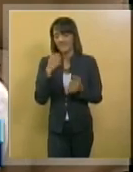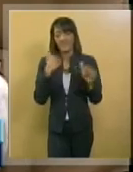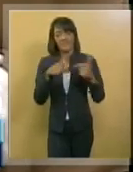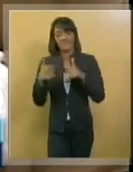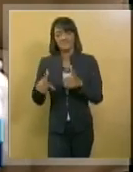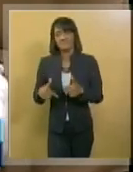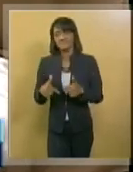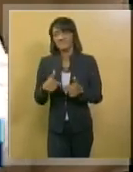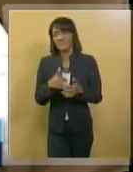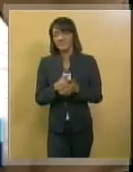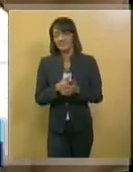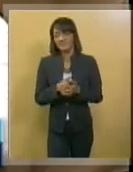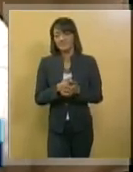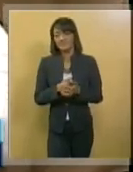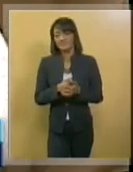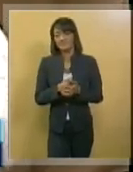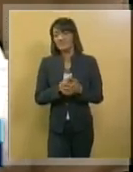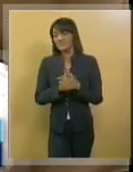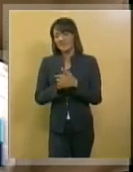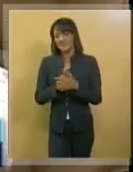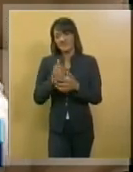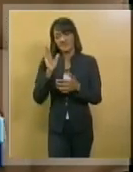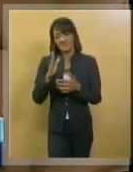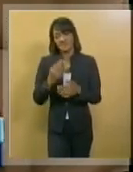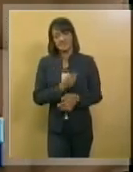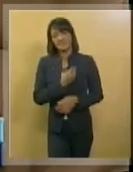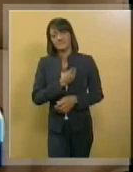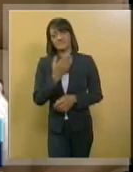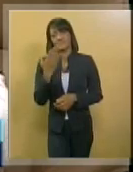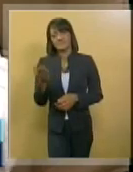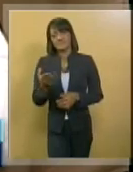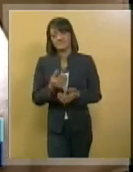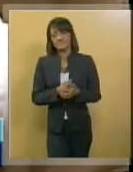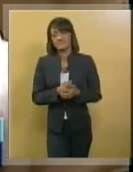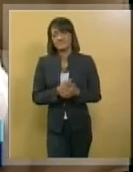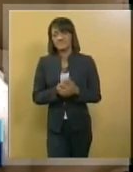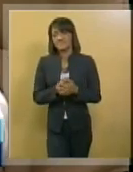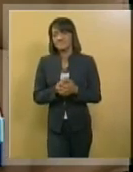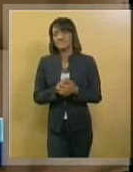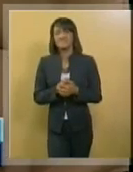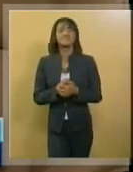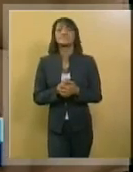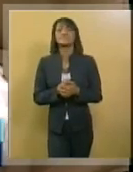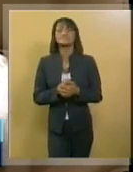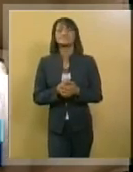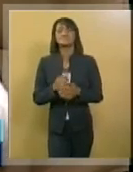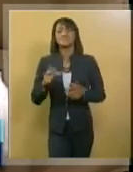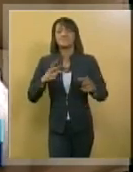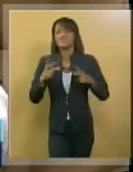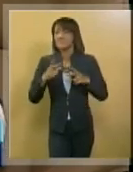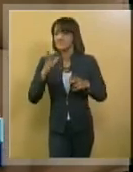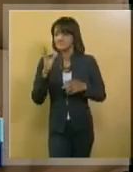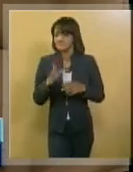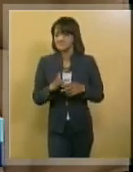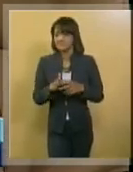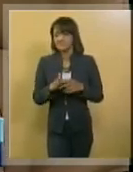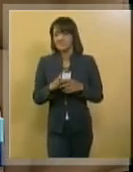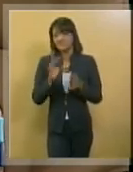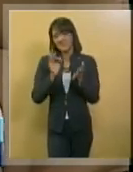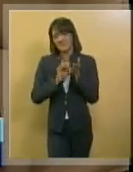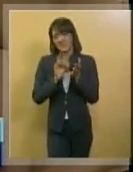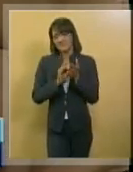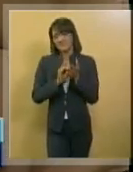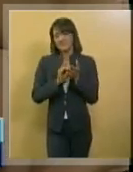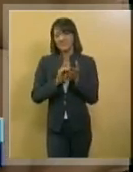a contento e que tenha a sua vida preservada, a sua dignidade preservada, que não é porque é animal que